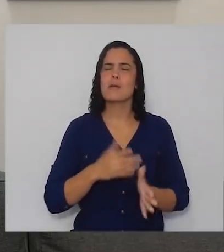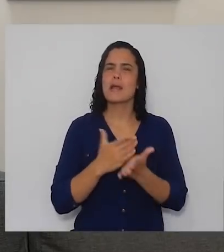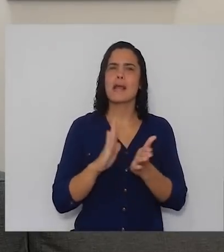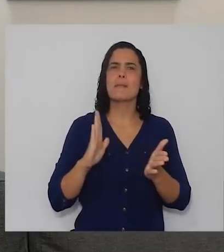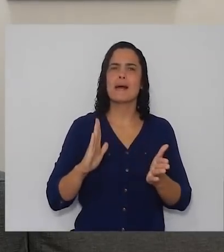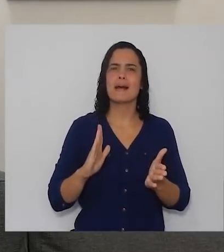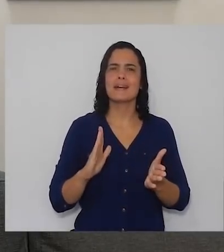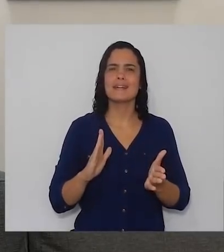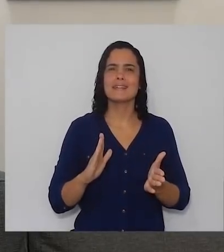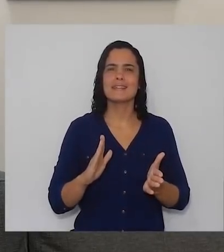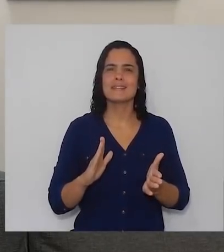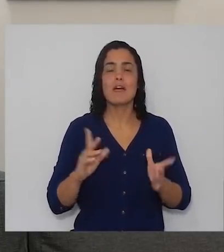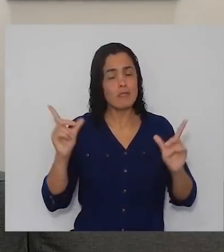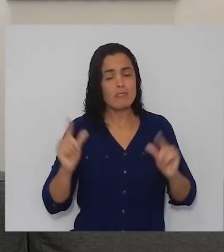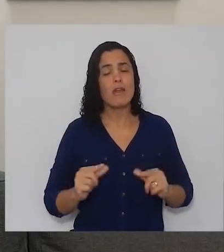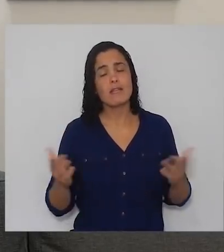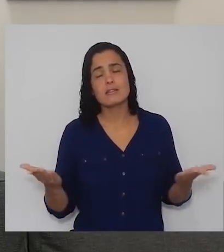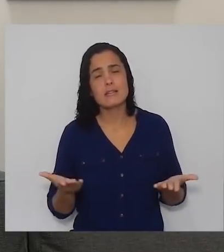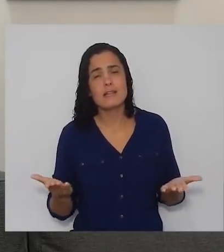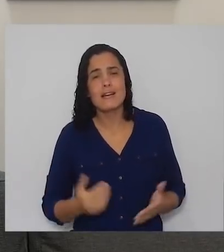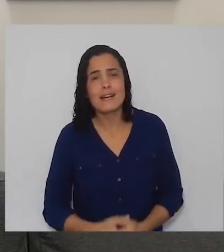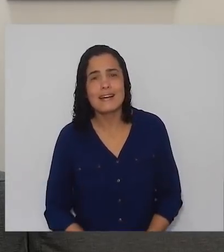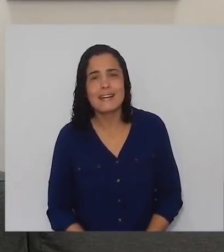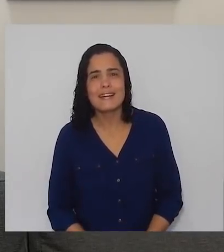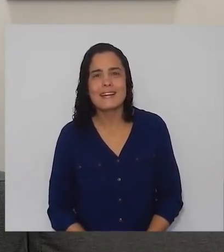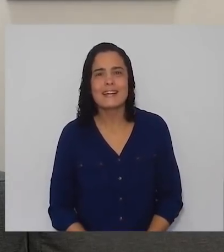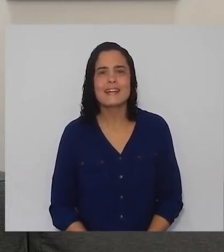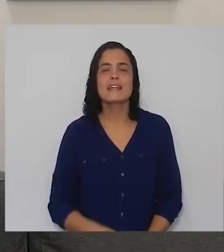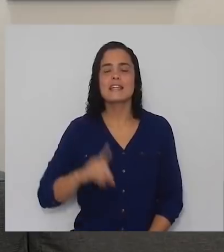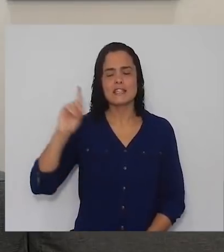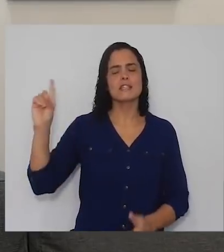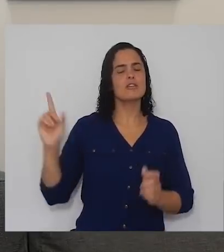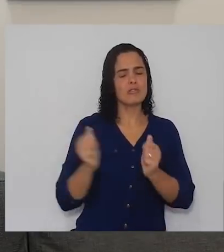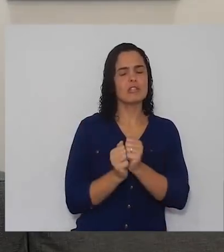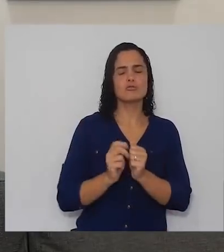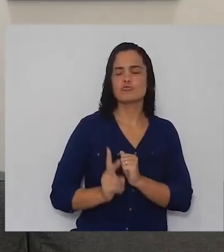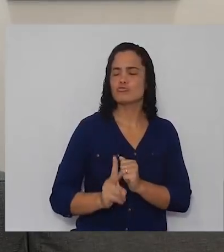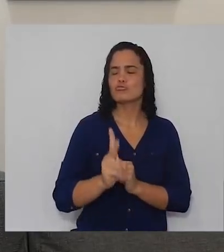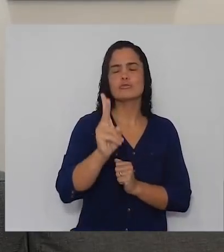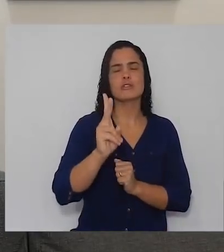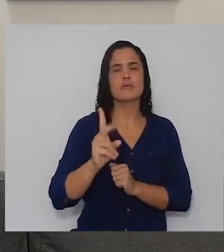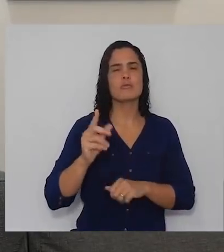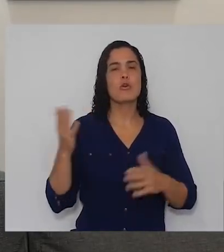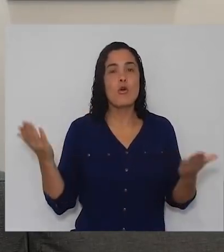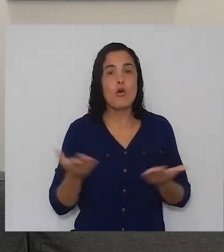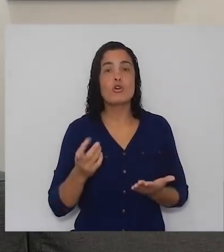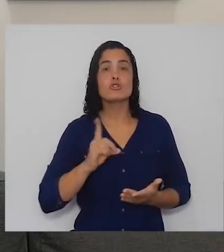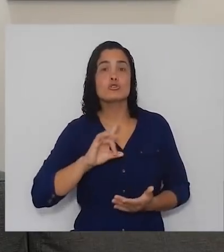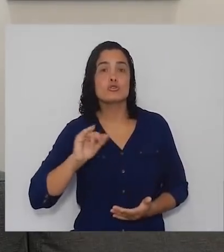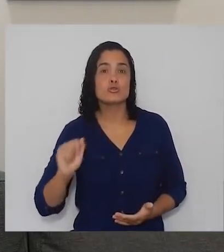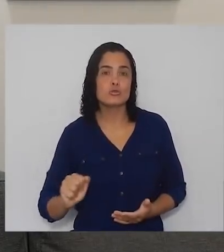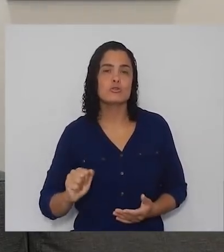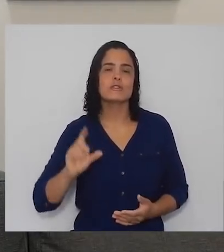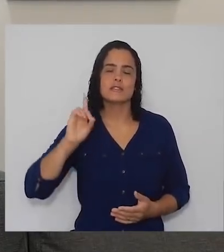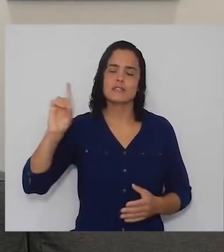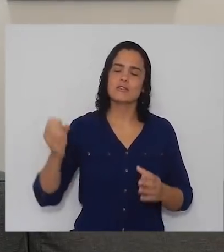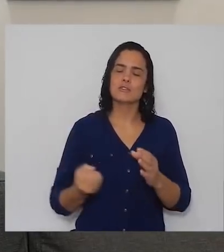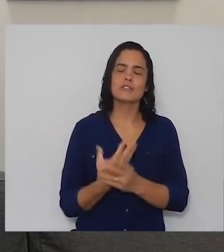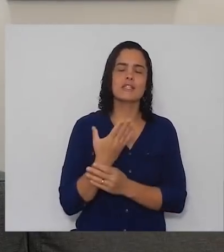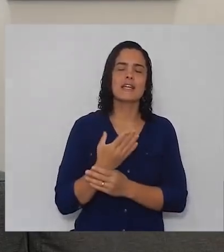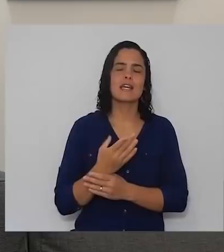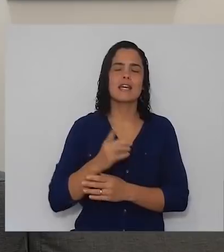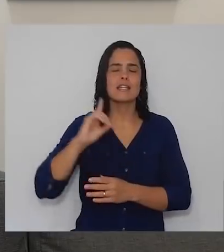está conosco até o fim dos séculos. Não estará conosco até o fim desta pandemia? Então este é o dia que o Senhor